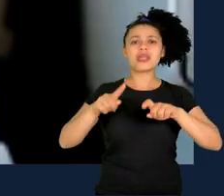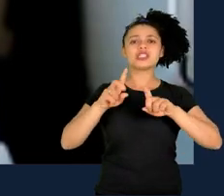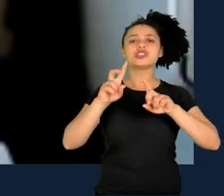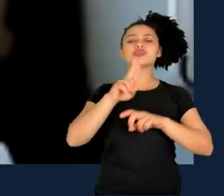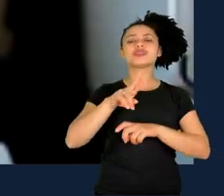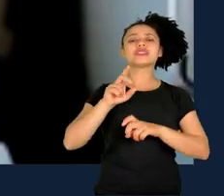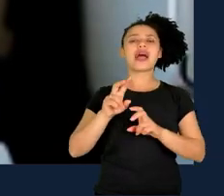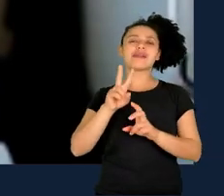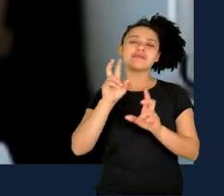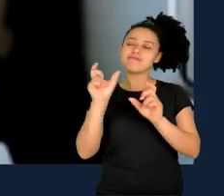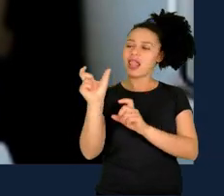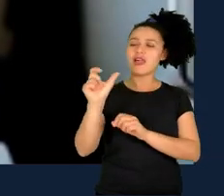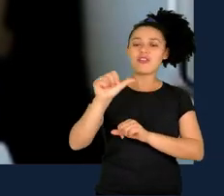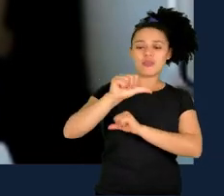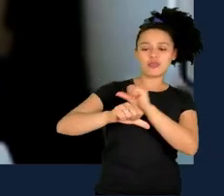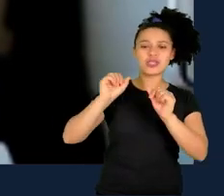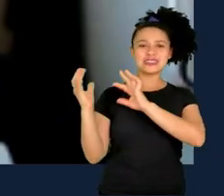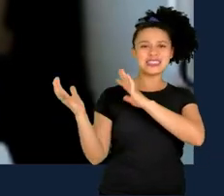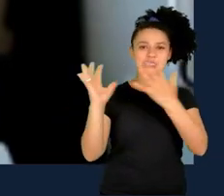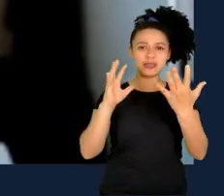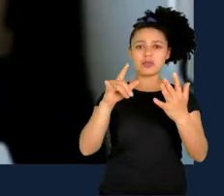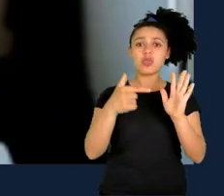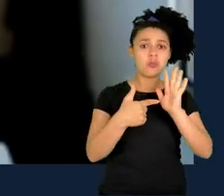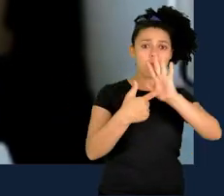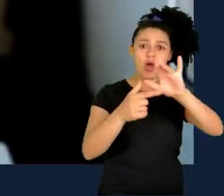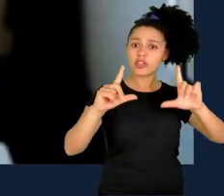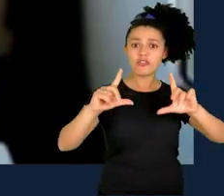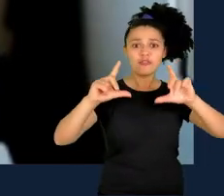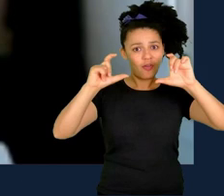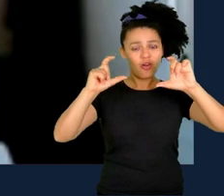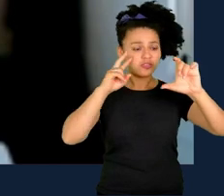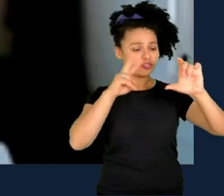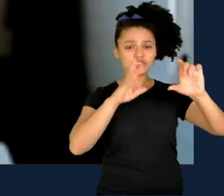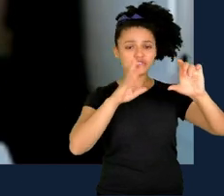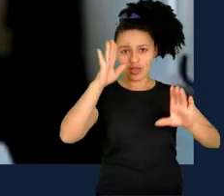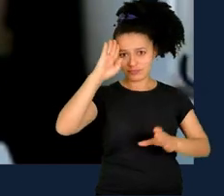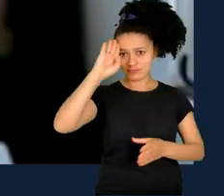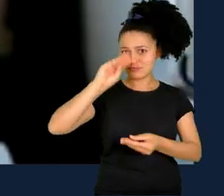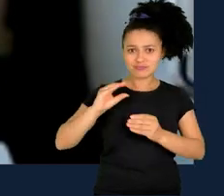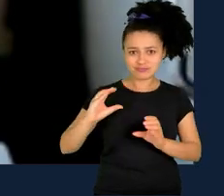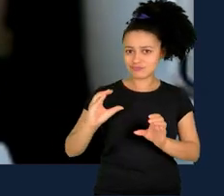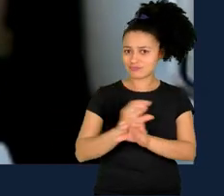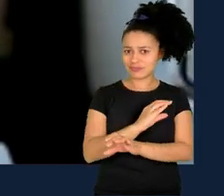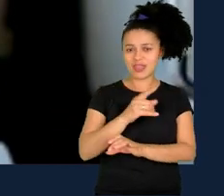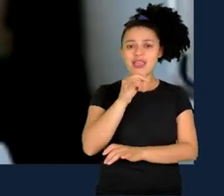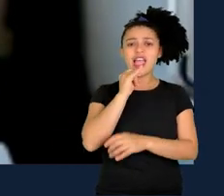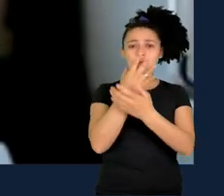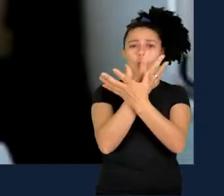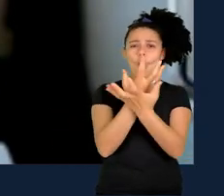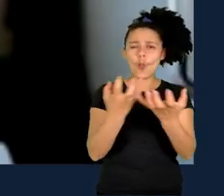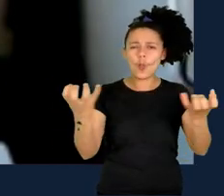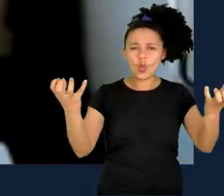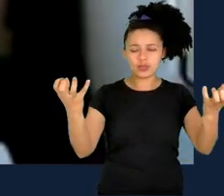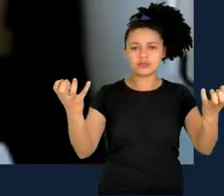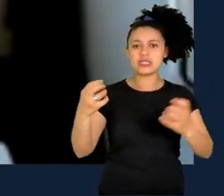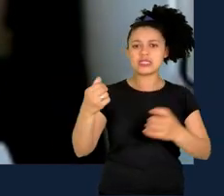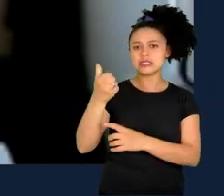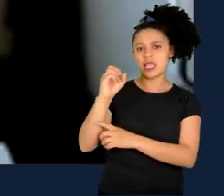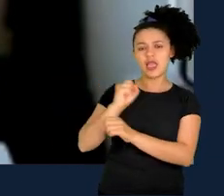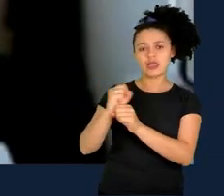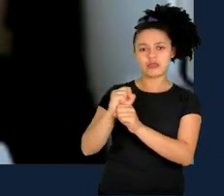climática. Se você simplesmente mostrar uma fotografia de uma seca de 100 anos, eu acho que há um